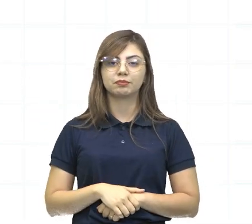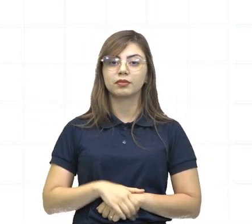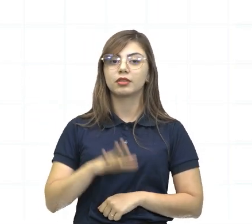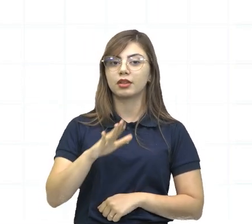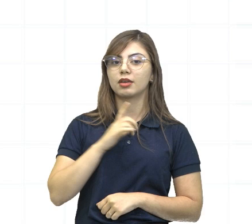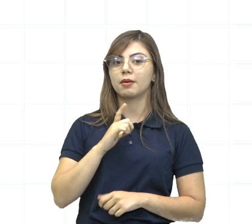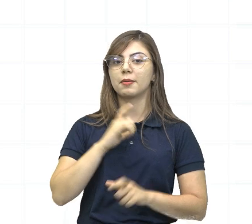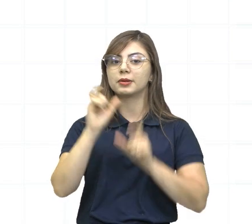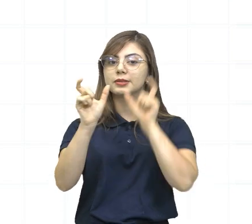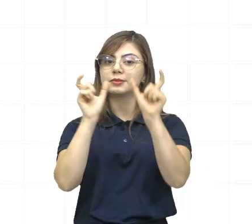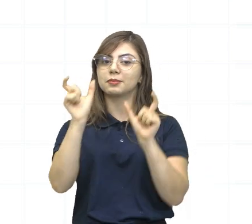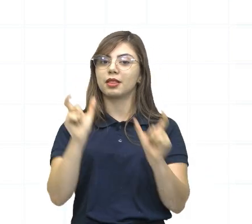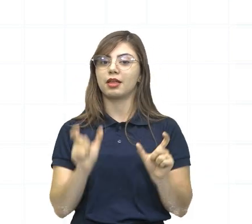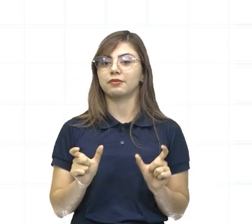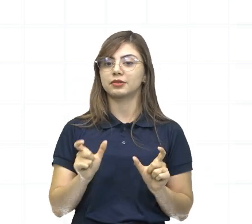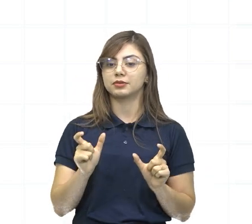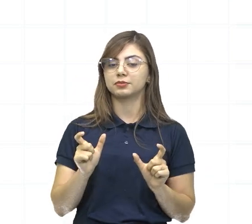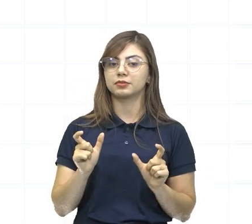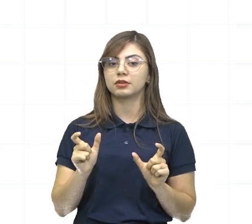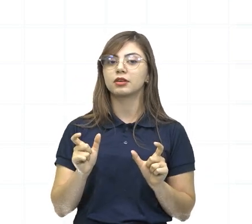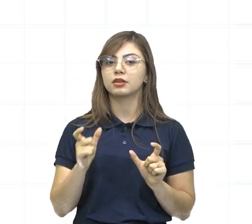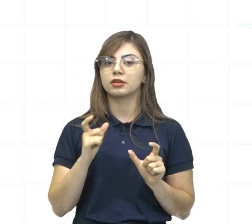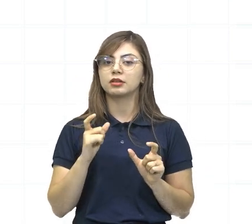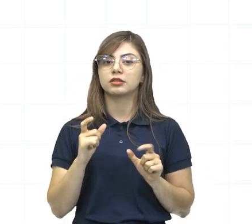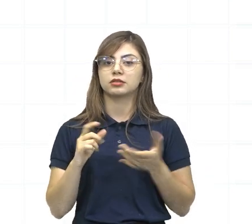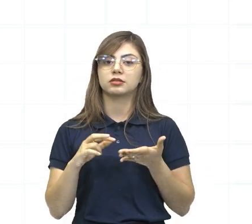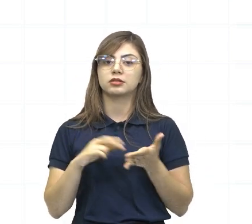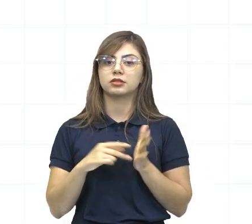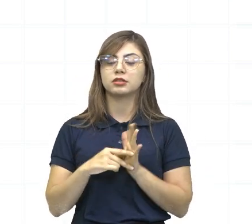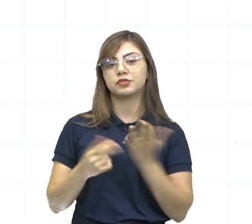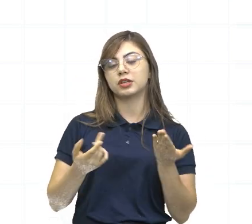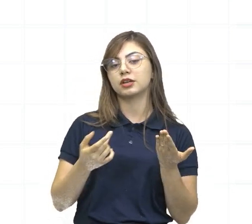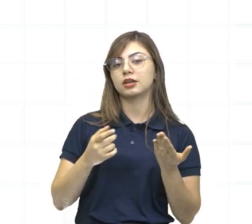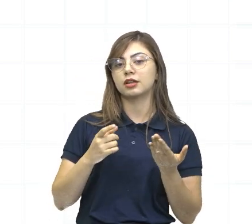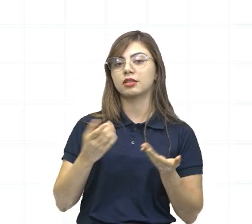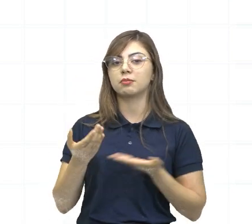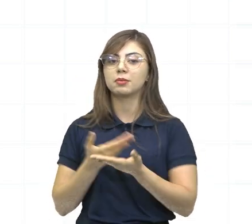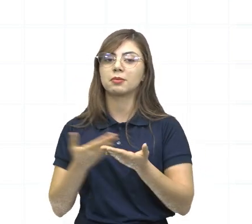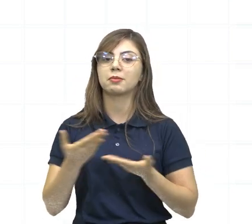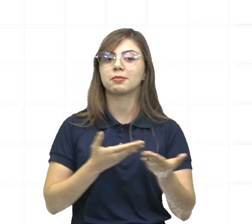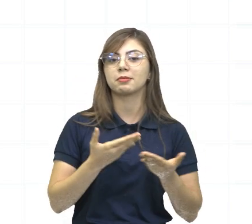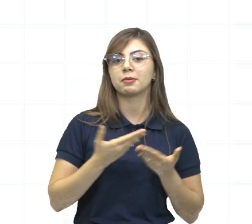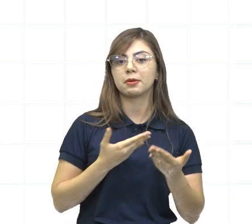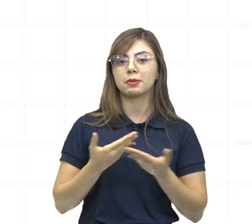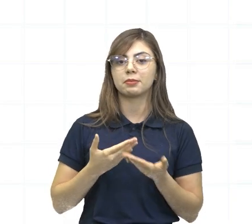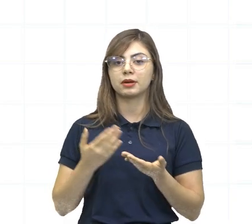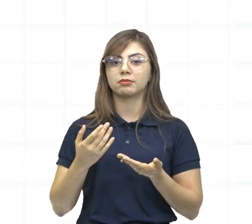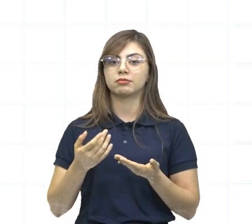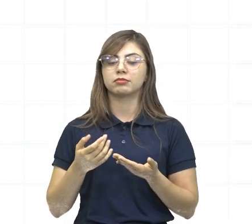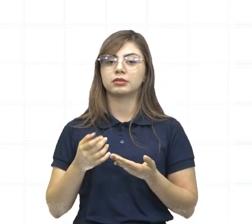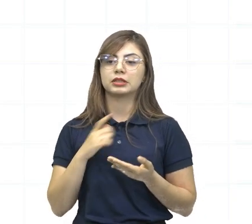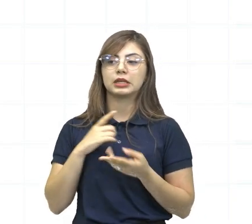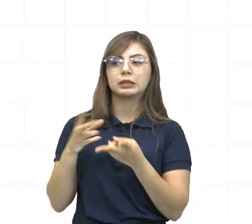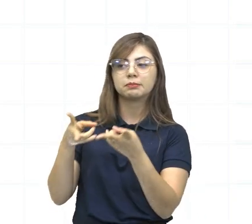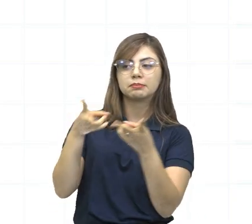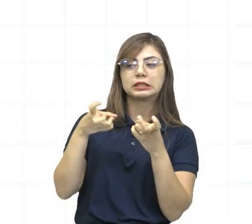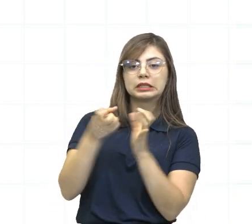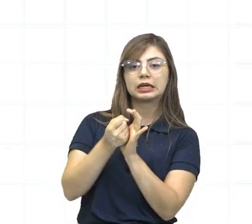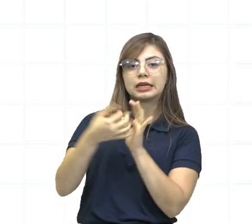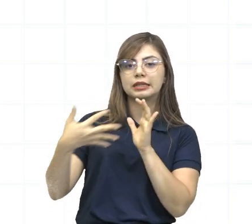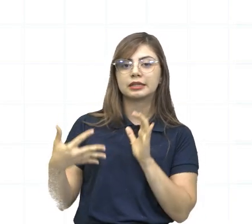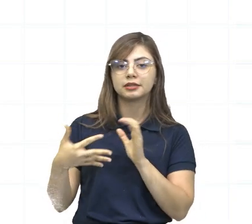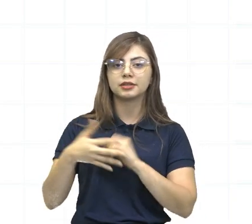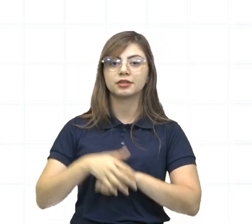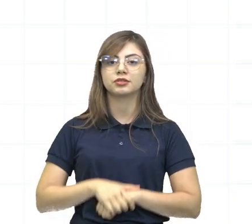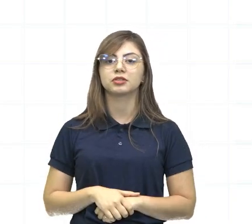palavrinhas relationships, né? Que é relacionamentos, cues, sinais, pistas, aí tem duas